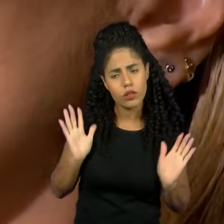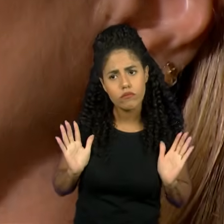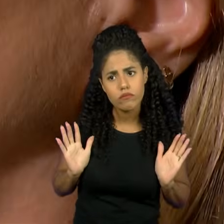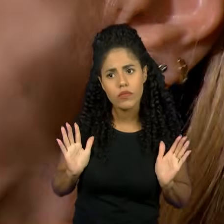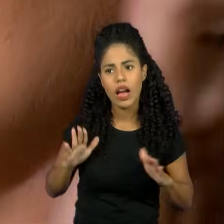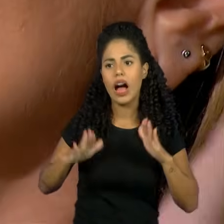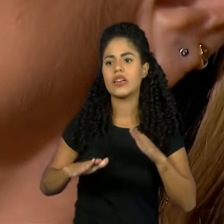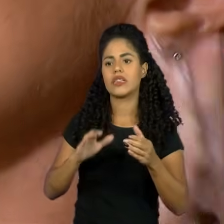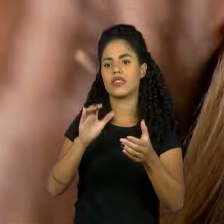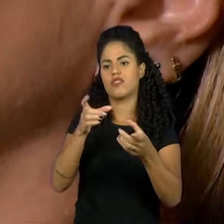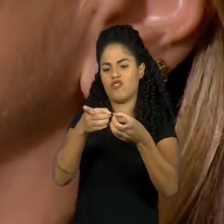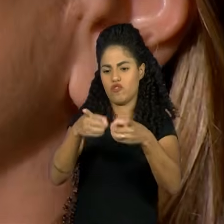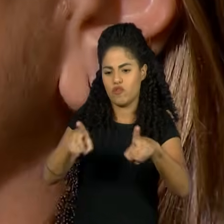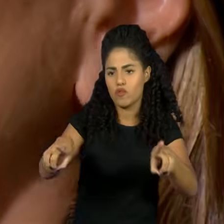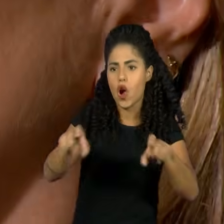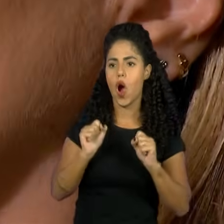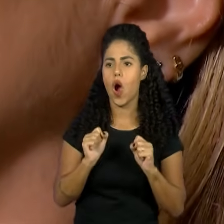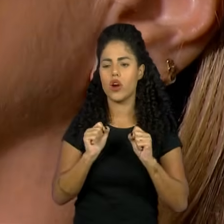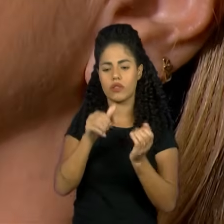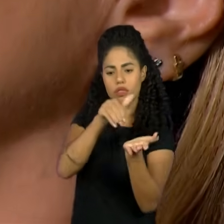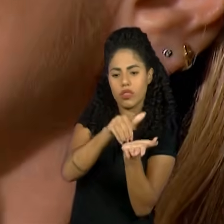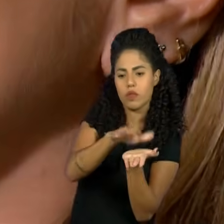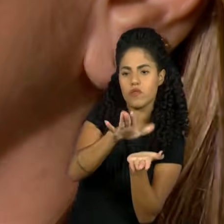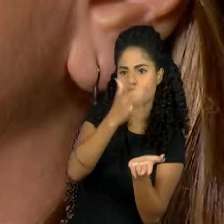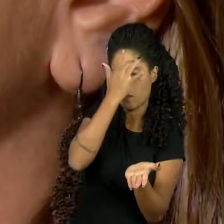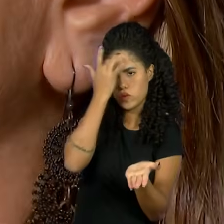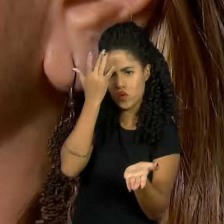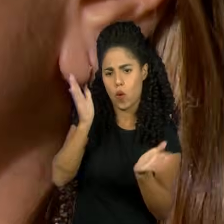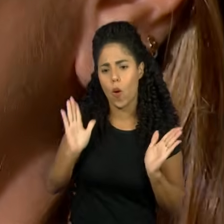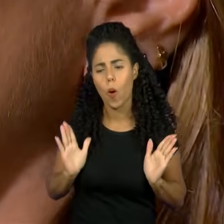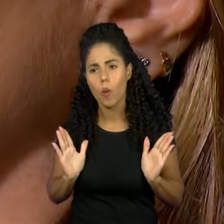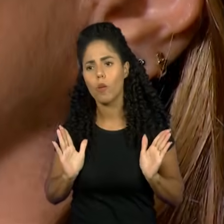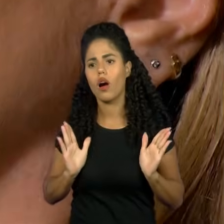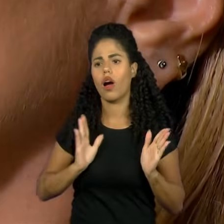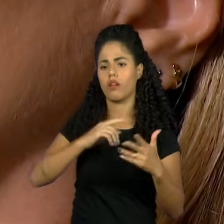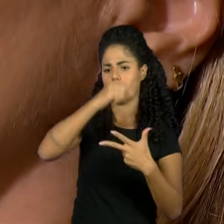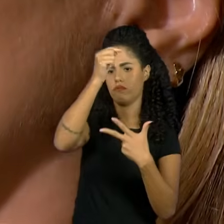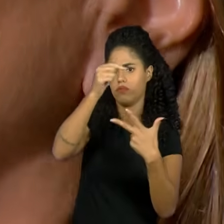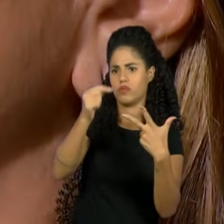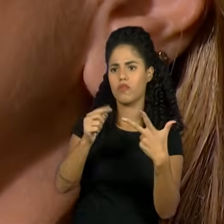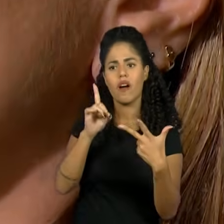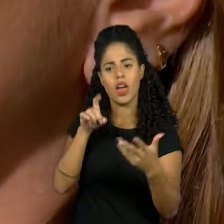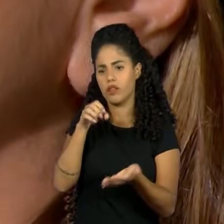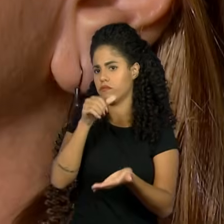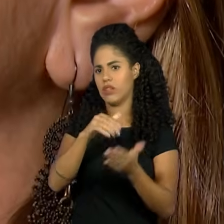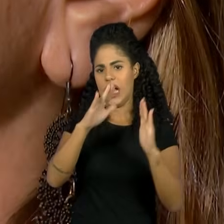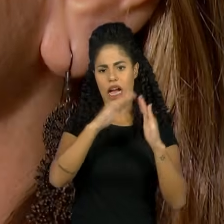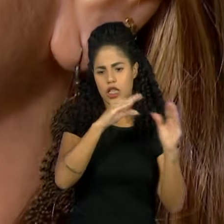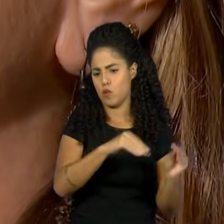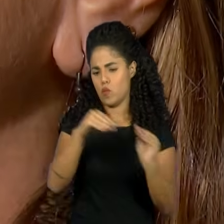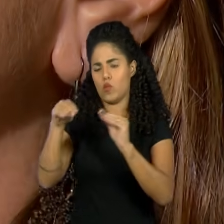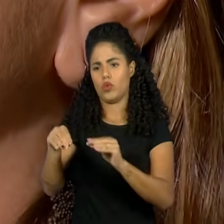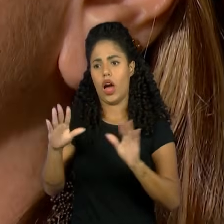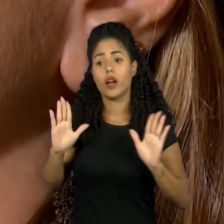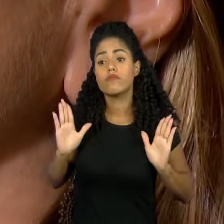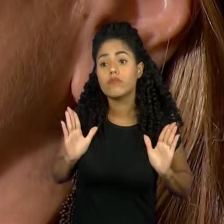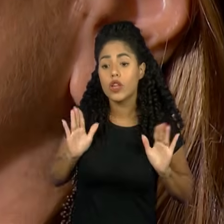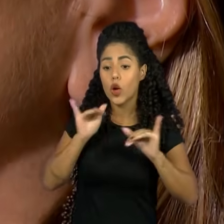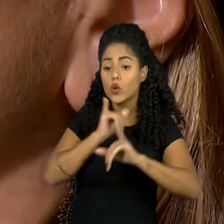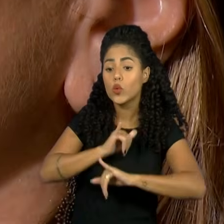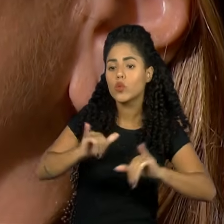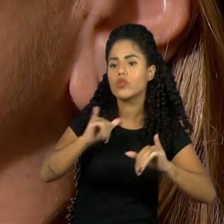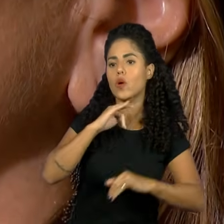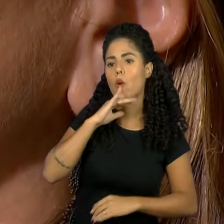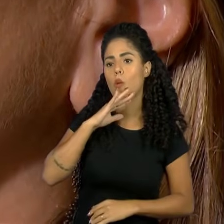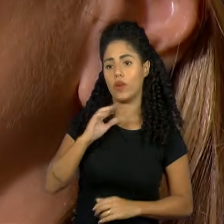pedir o divórcio, ou você vai demitir alguém, ou você vai dar a notícia que você vai embora de casa. Você vai dar uma má notícia.